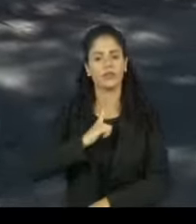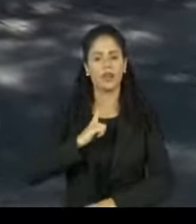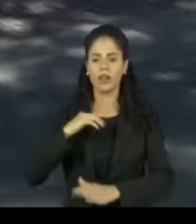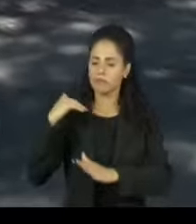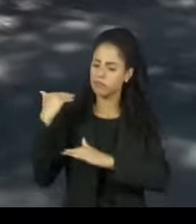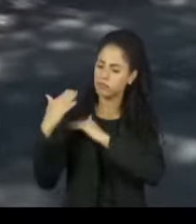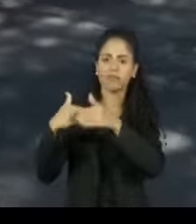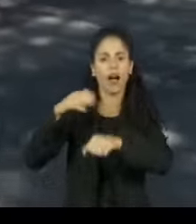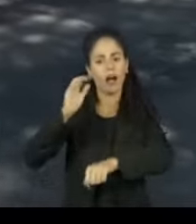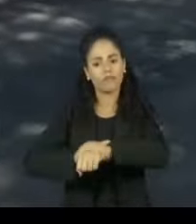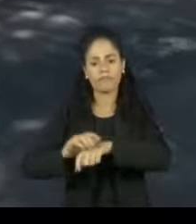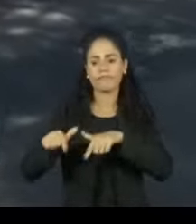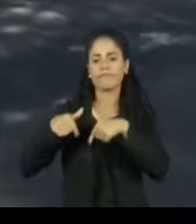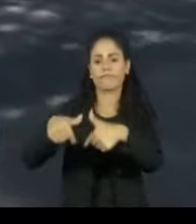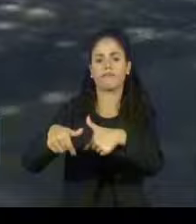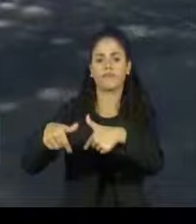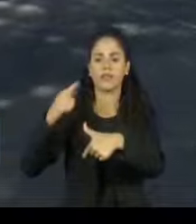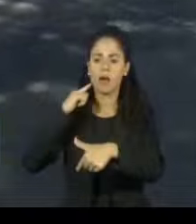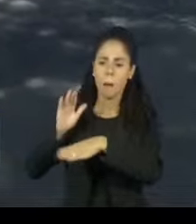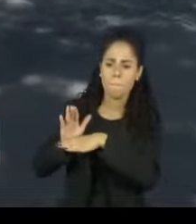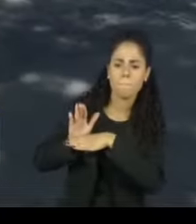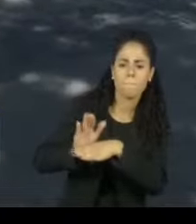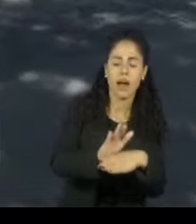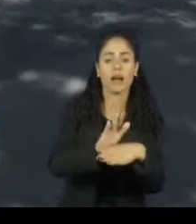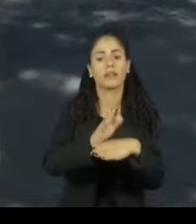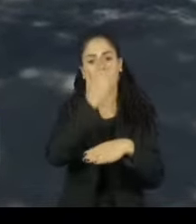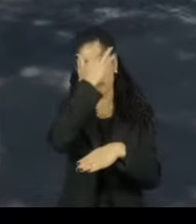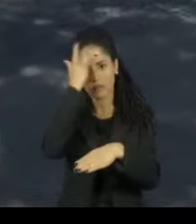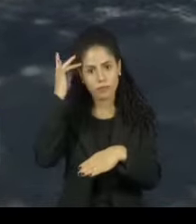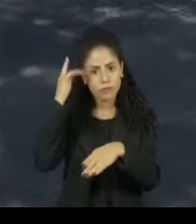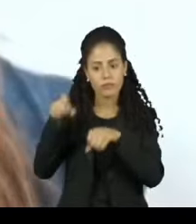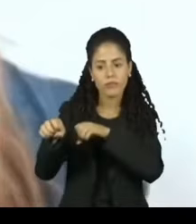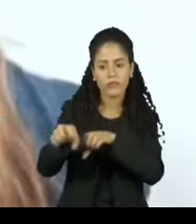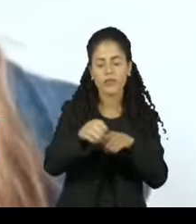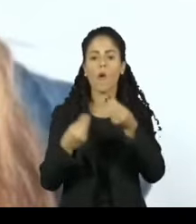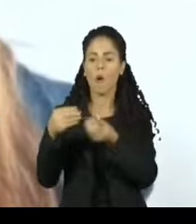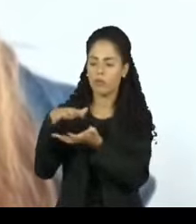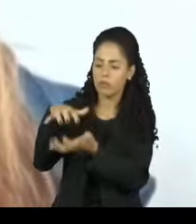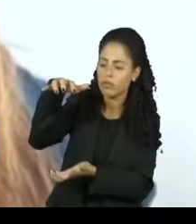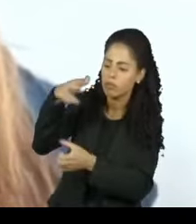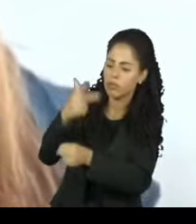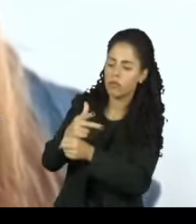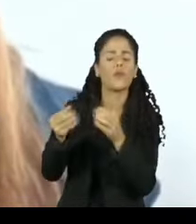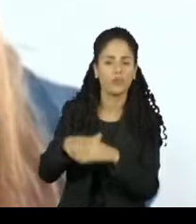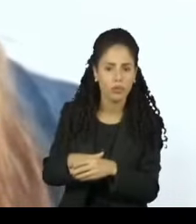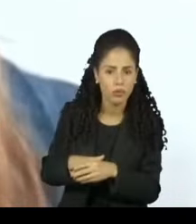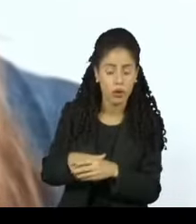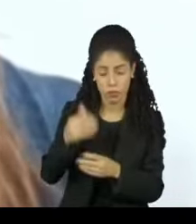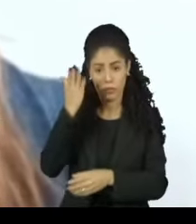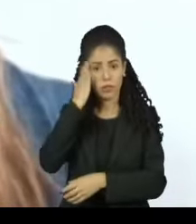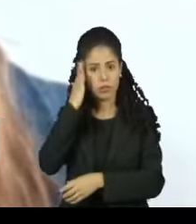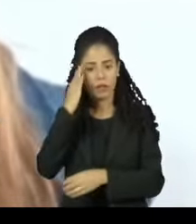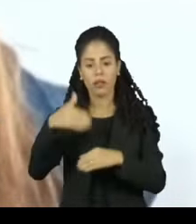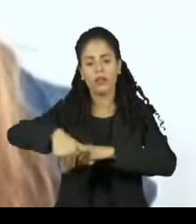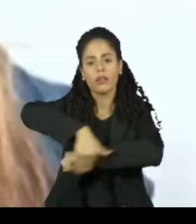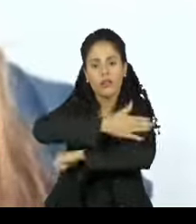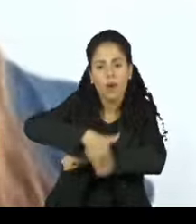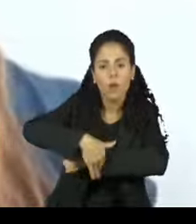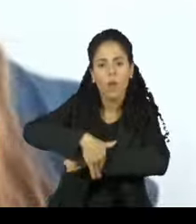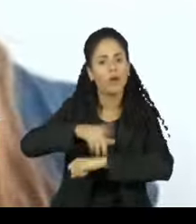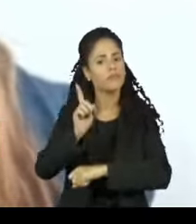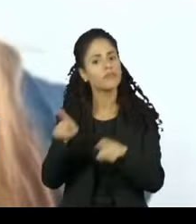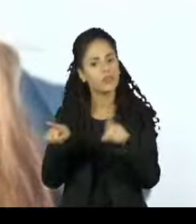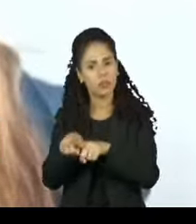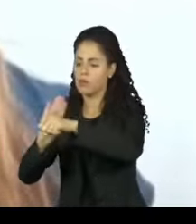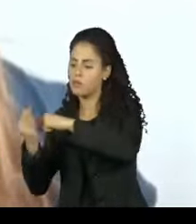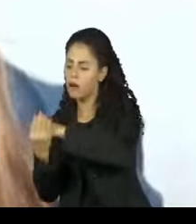uma política de ação voltada para a educação do envelhecimento não só nas ruas mas também nas nossas